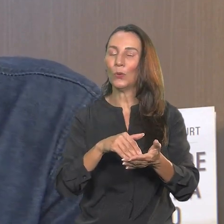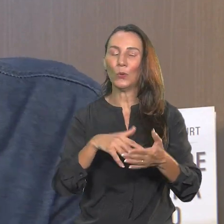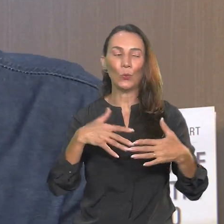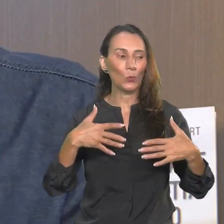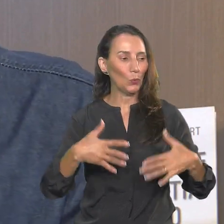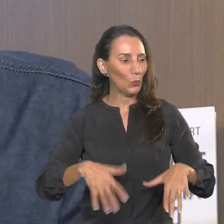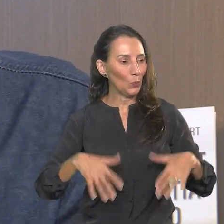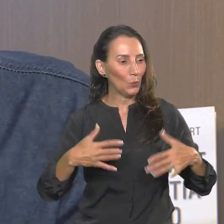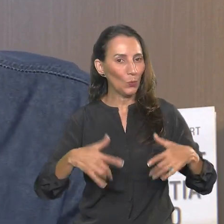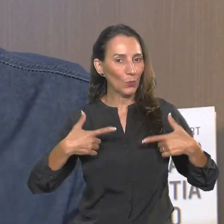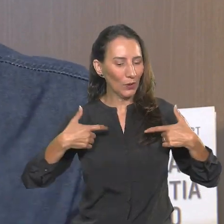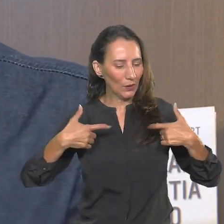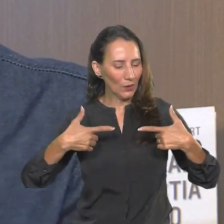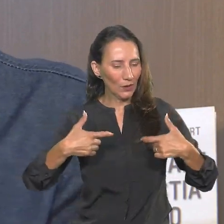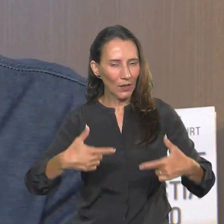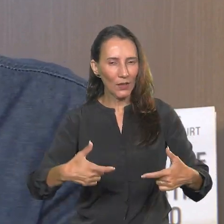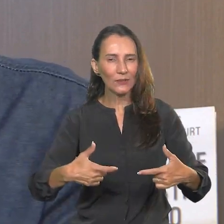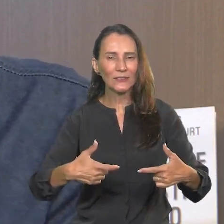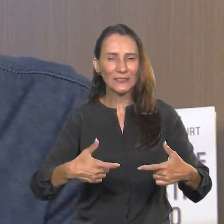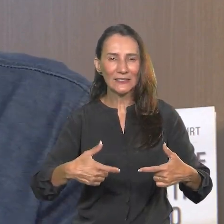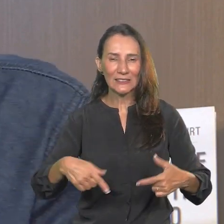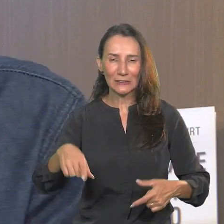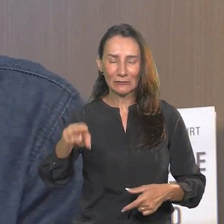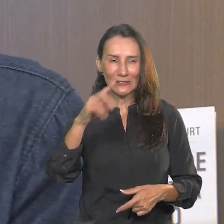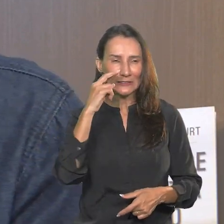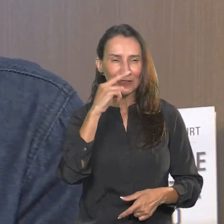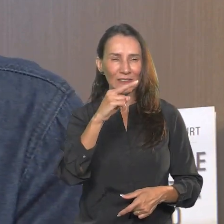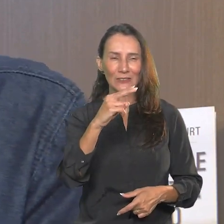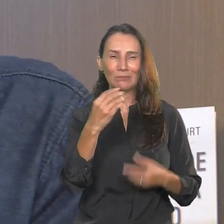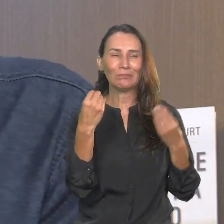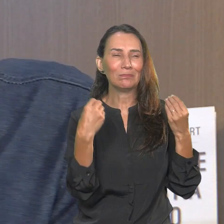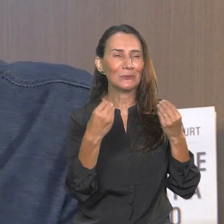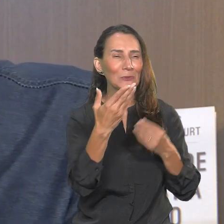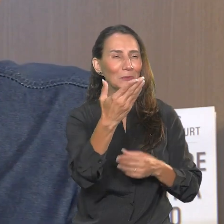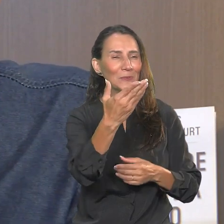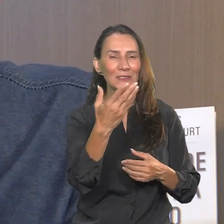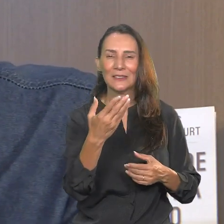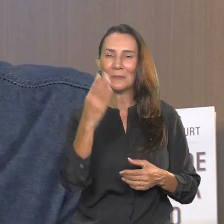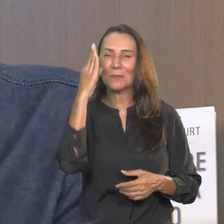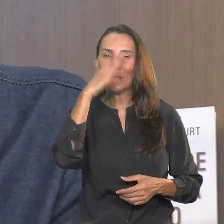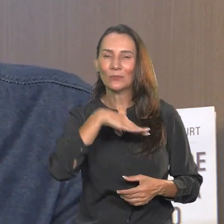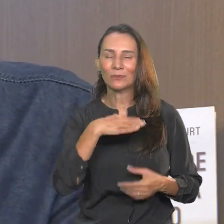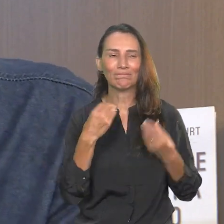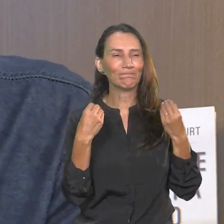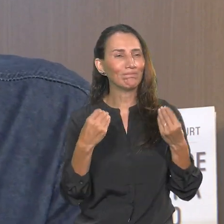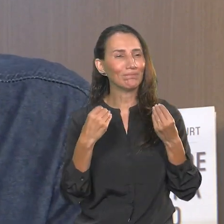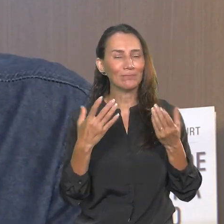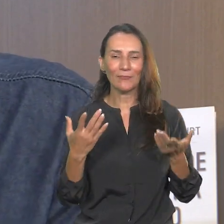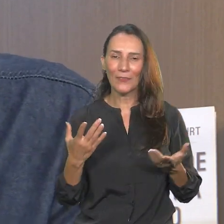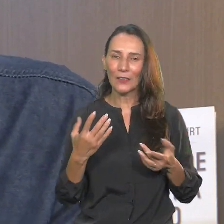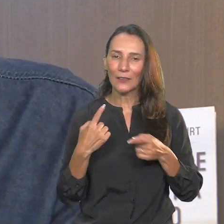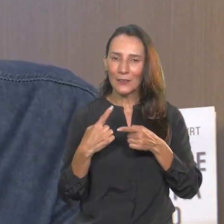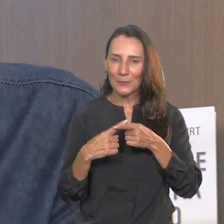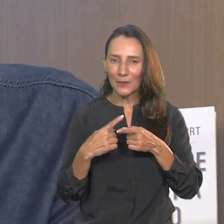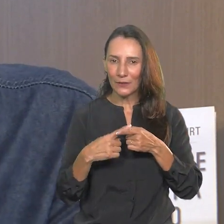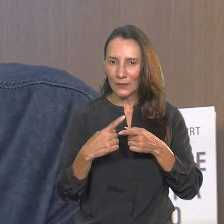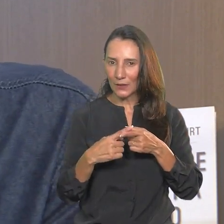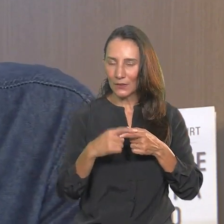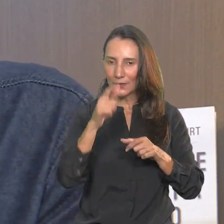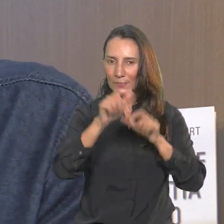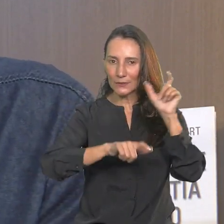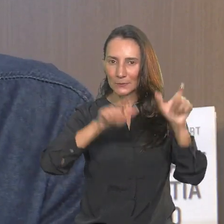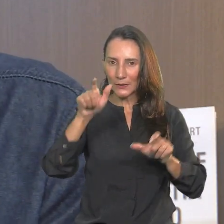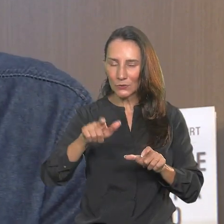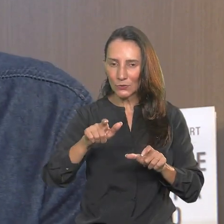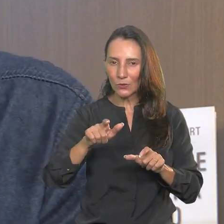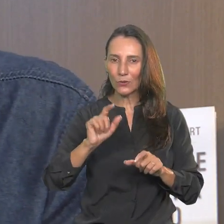coisas difíceis de você engolir. Como pode isso, né? Tanta maldade. Por quê? Porque os homens